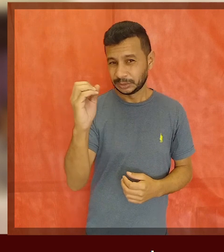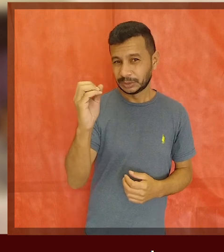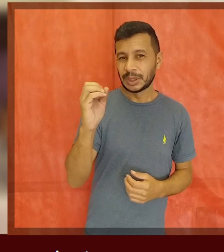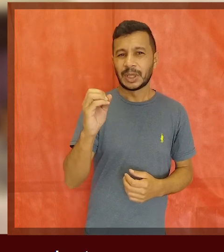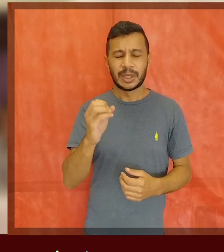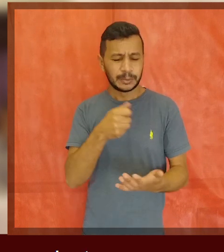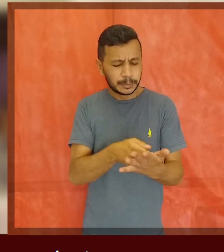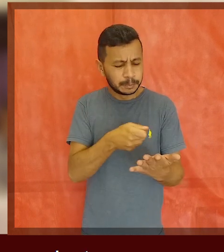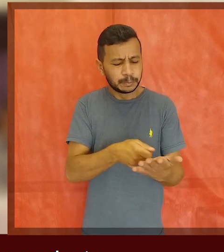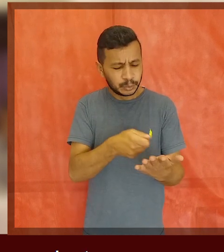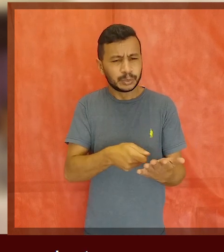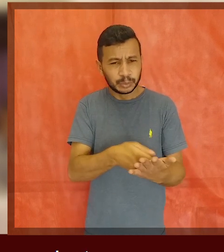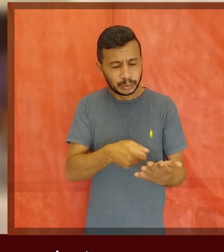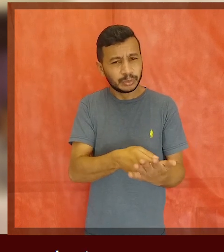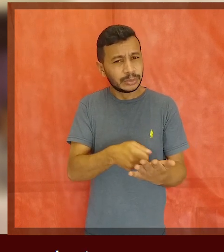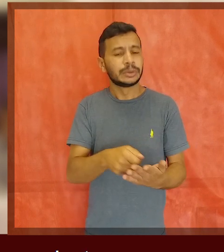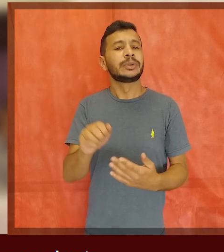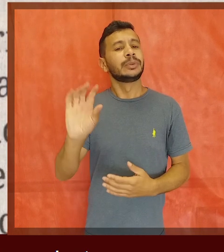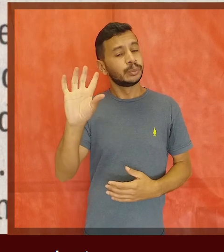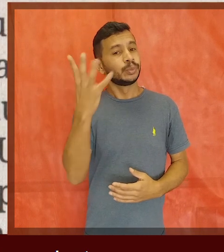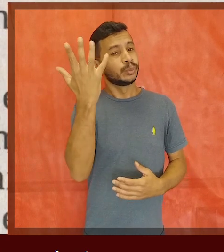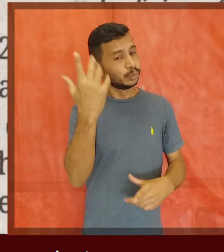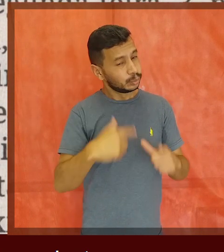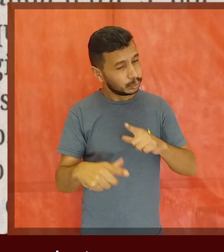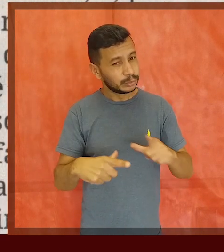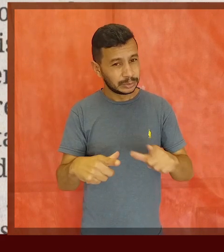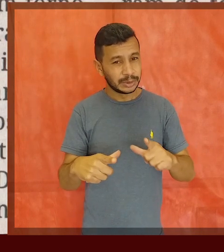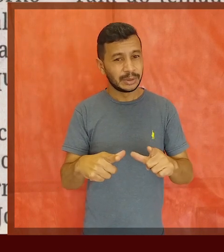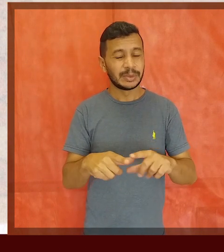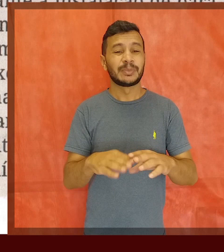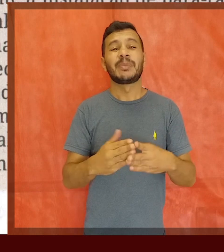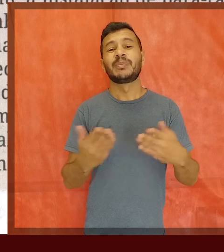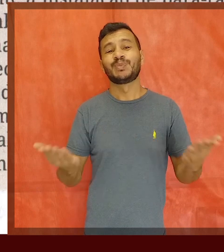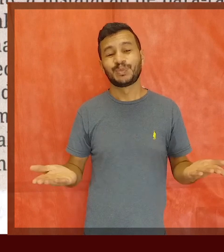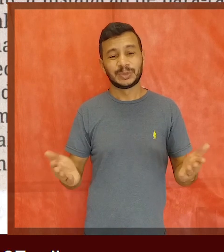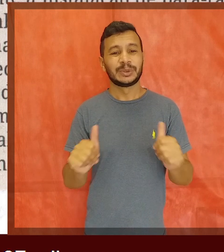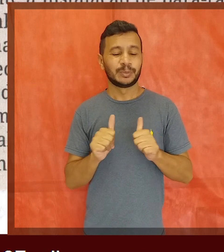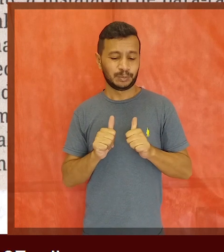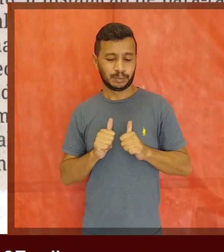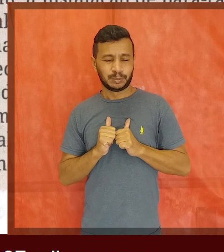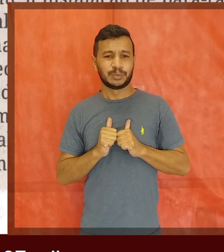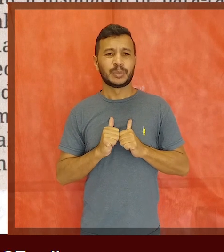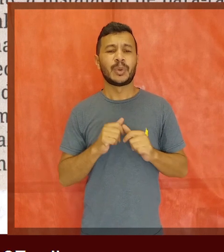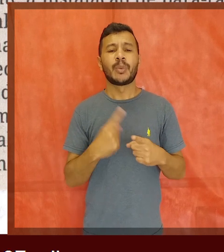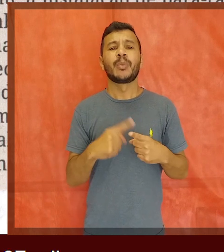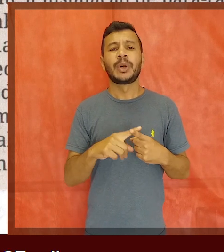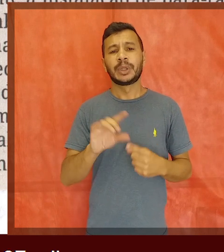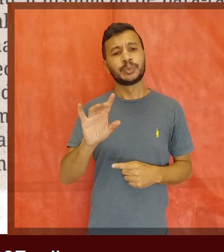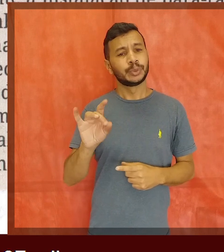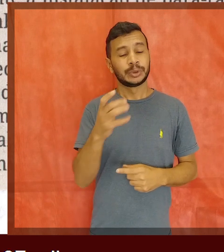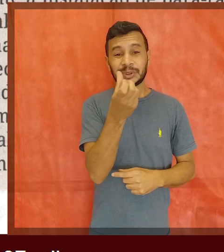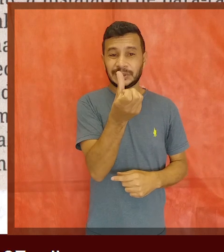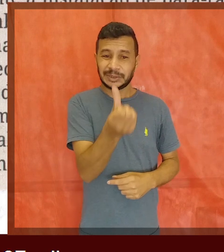para o país no combate aos acidentes e no trabalho conjunto, agora está isolada, com 6 auditores